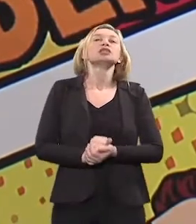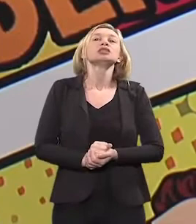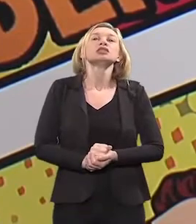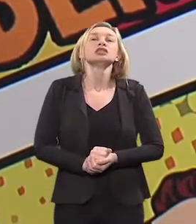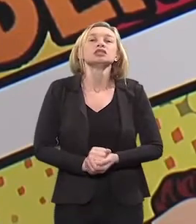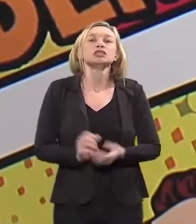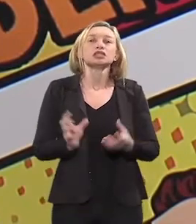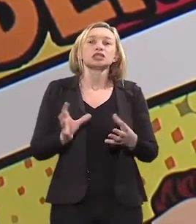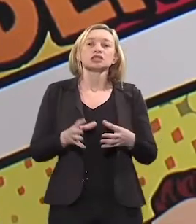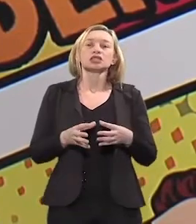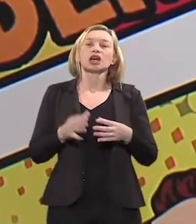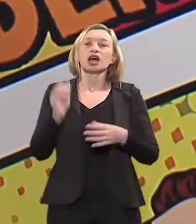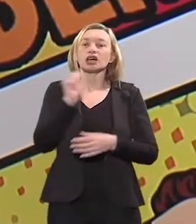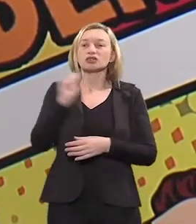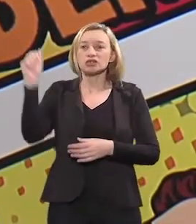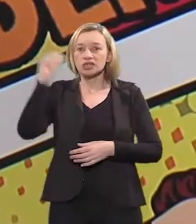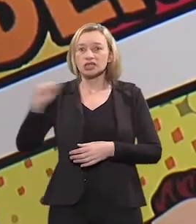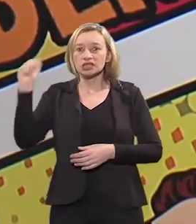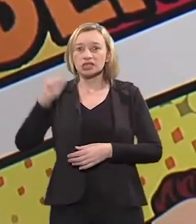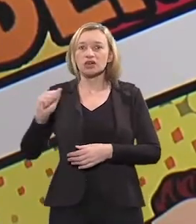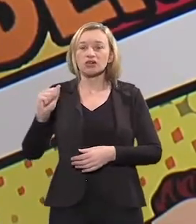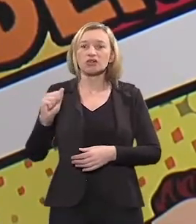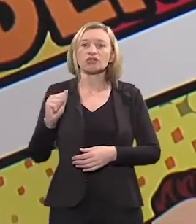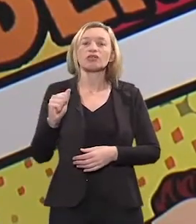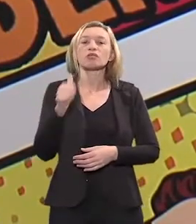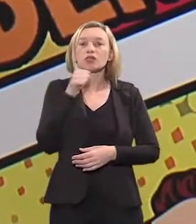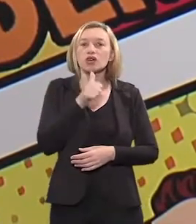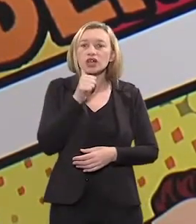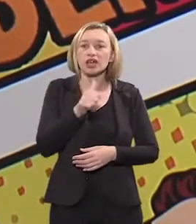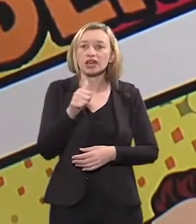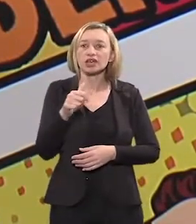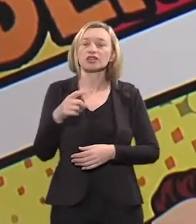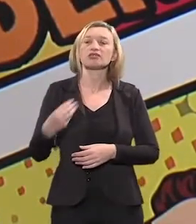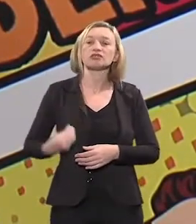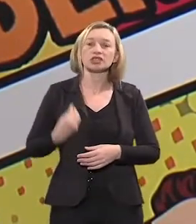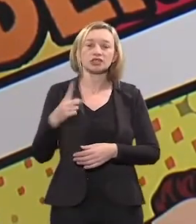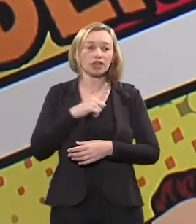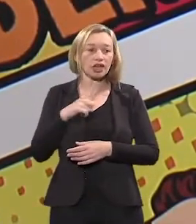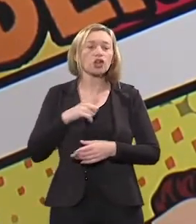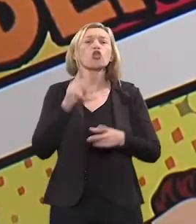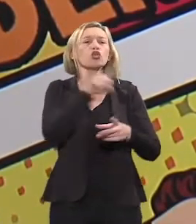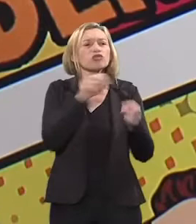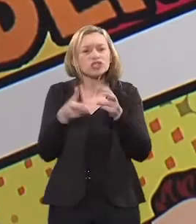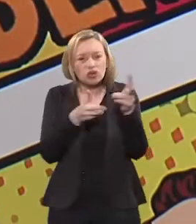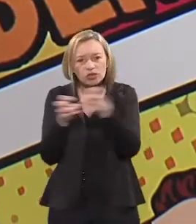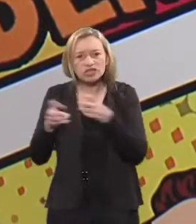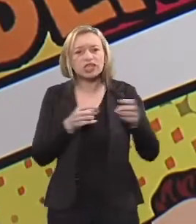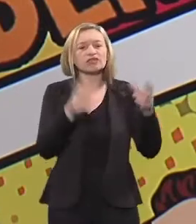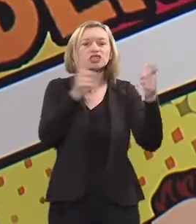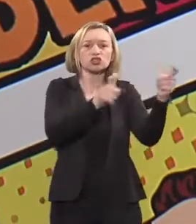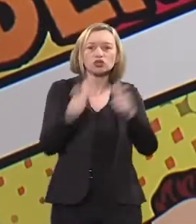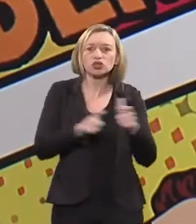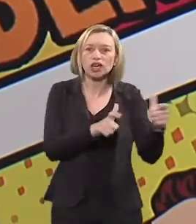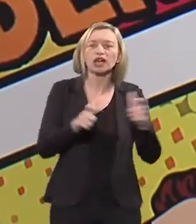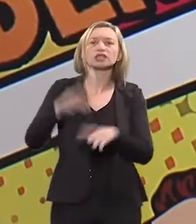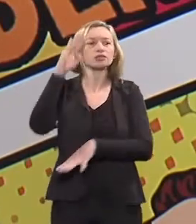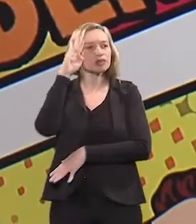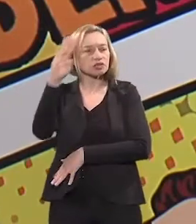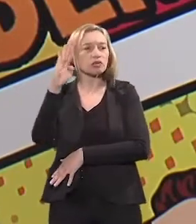da associação Elas Existem. Conta um pouquinho do que você observa, né, Isa, nesses locais,